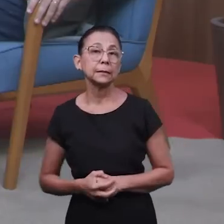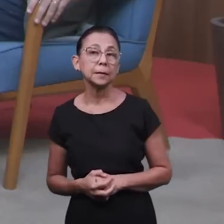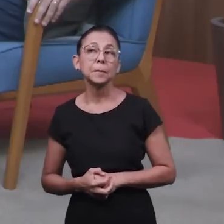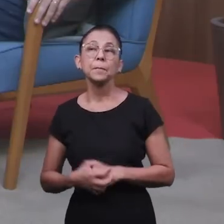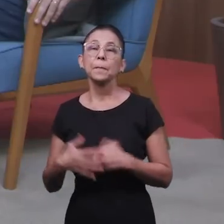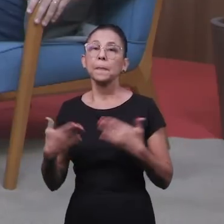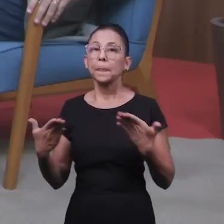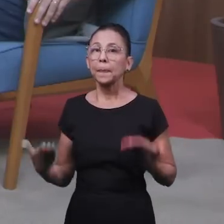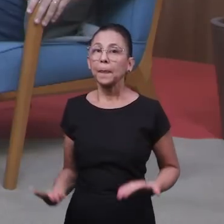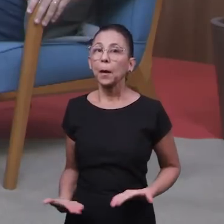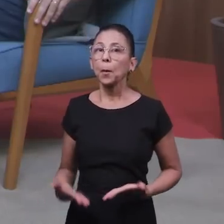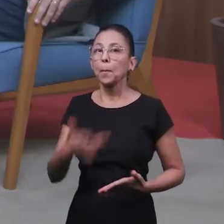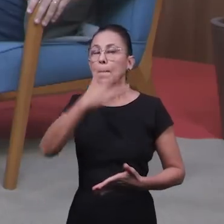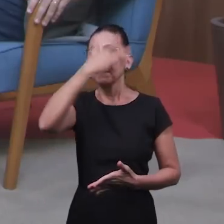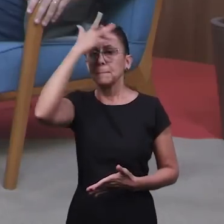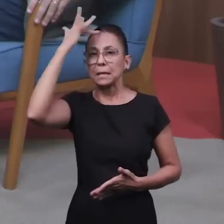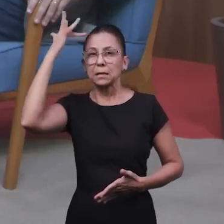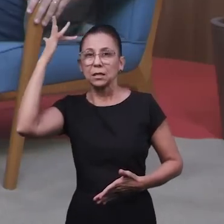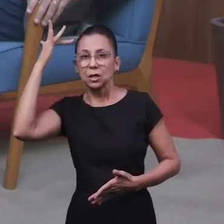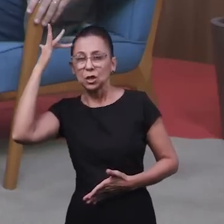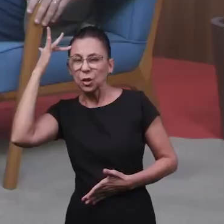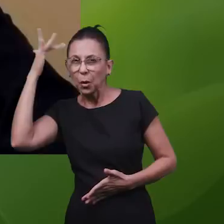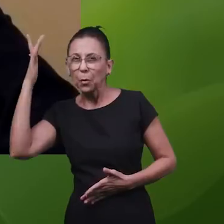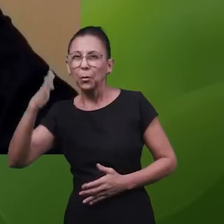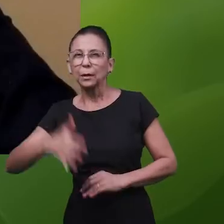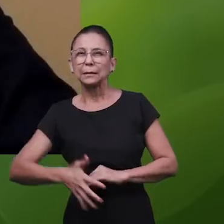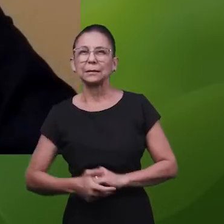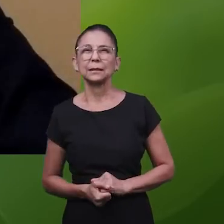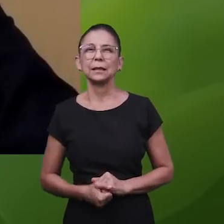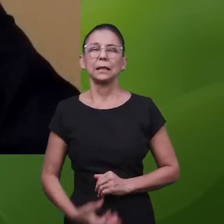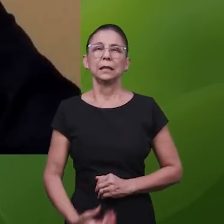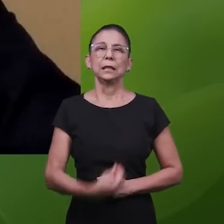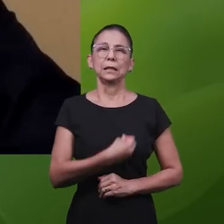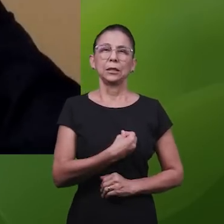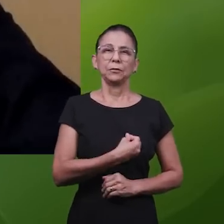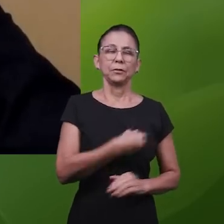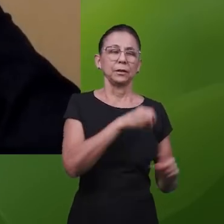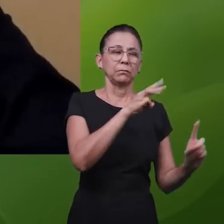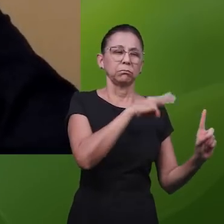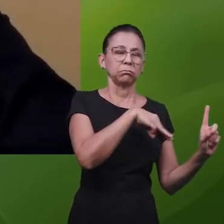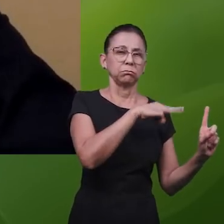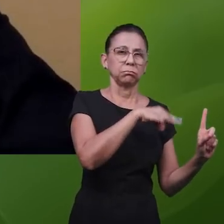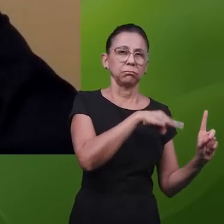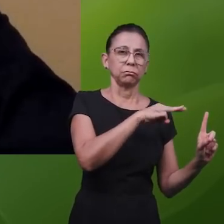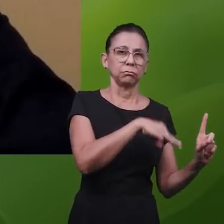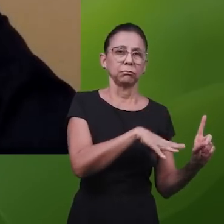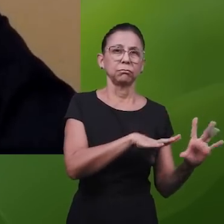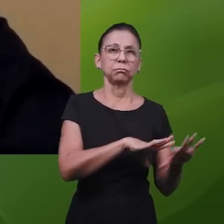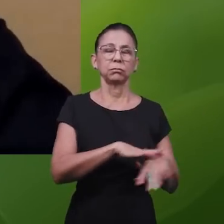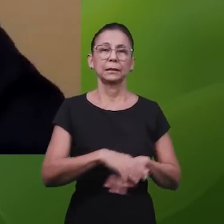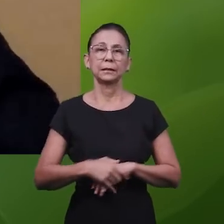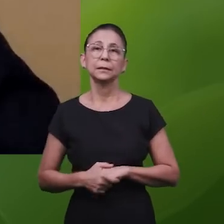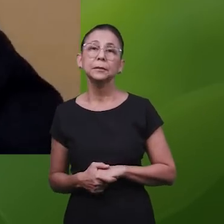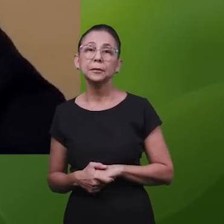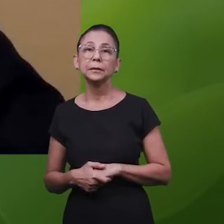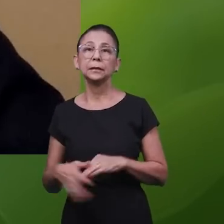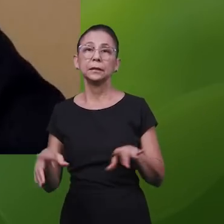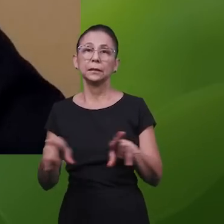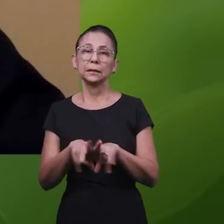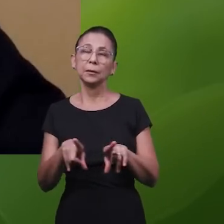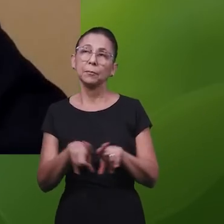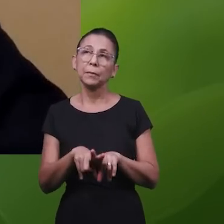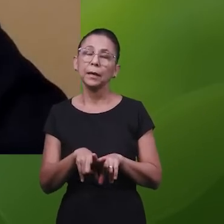sem Deus, muitas têm Bíblia, frequentam até locais, mas não têm uma experiência